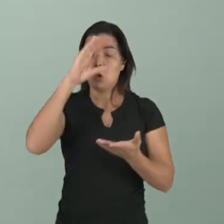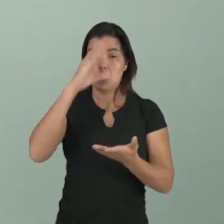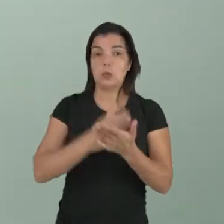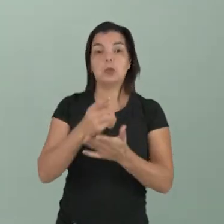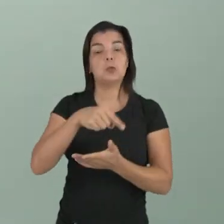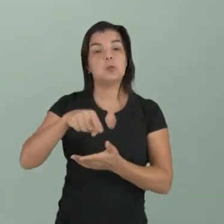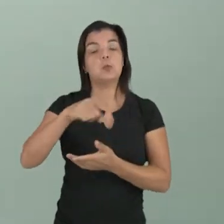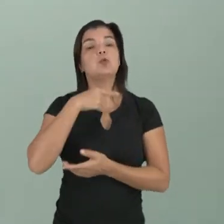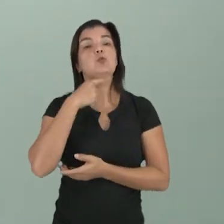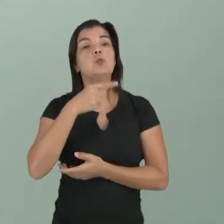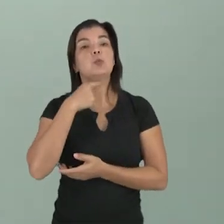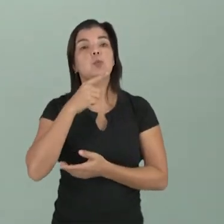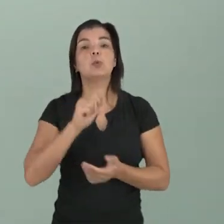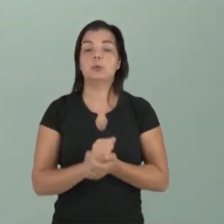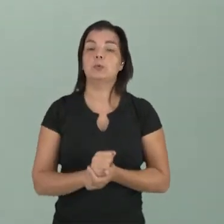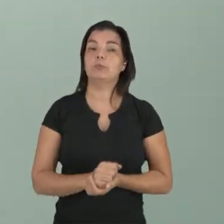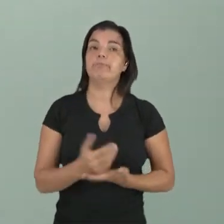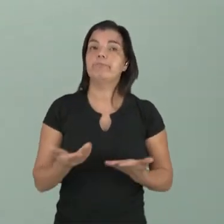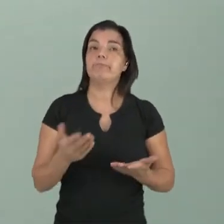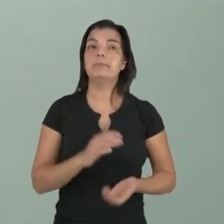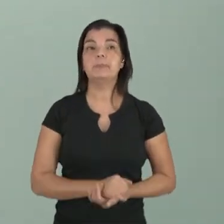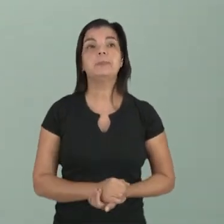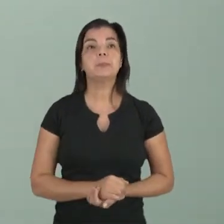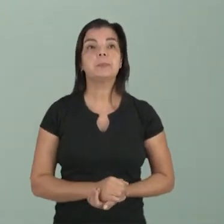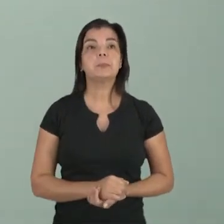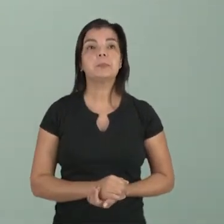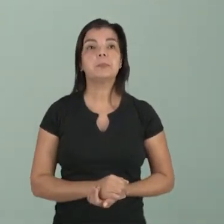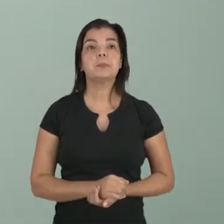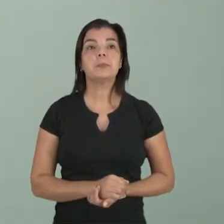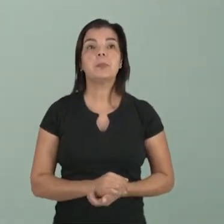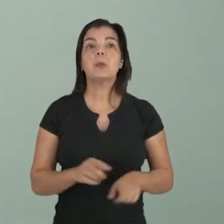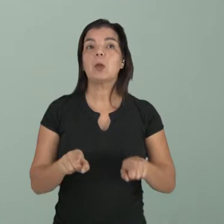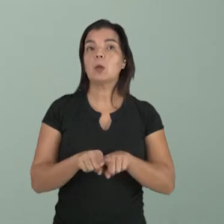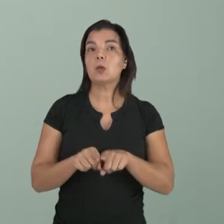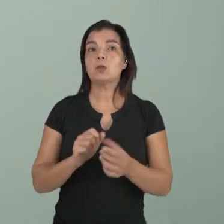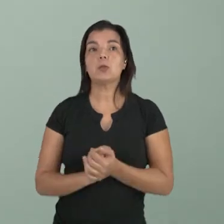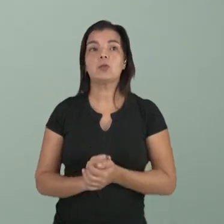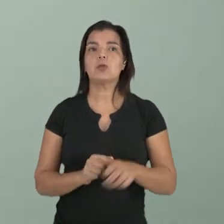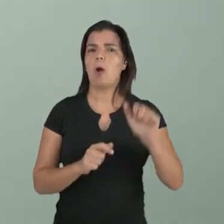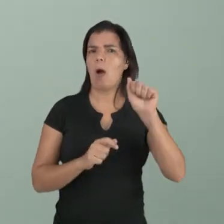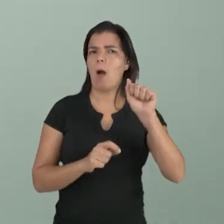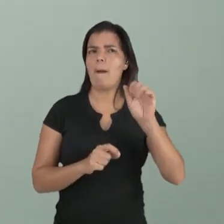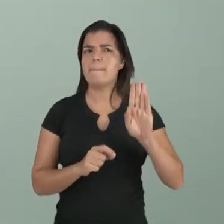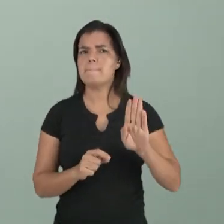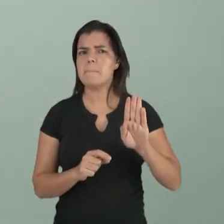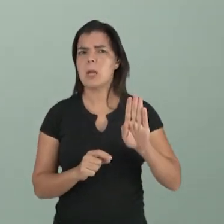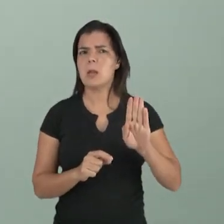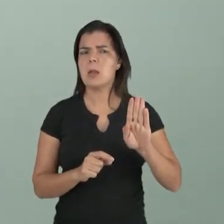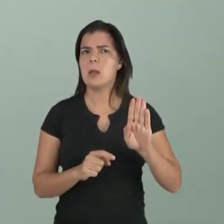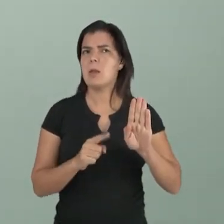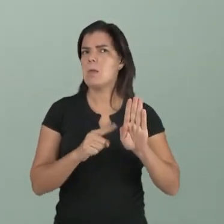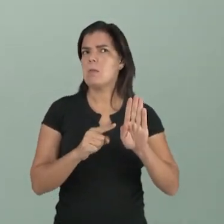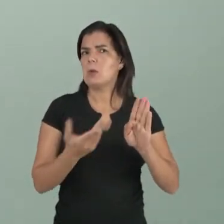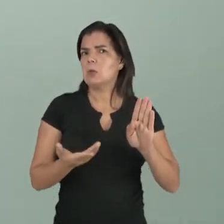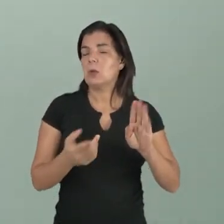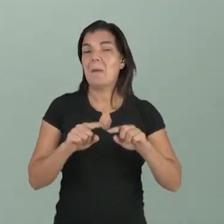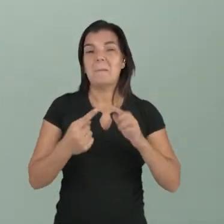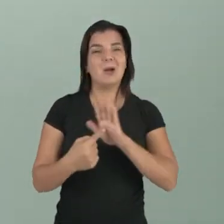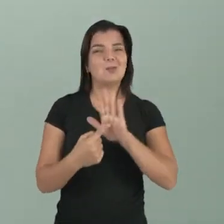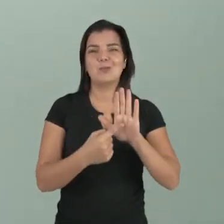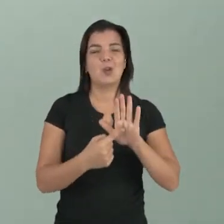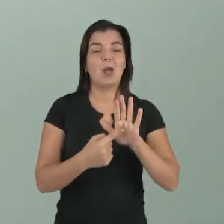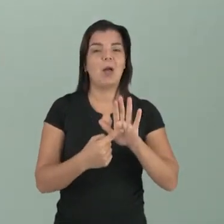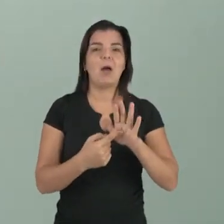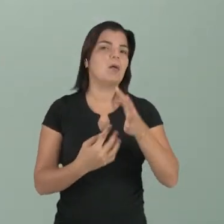que você ficaria em dúvida aí entre a questão urbanização e globalização. Você pensaria, não, mas é uma urbanização. Mas não está